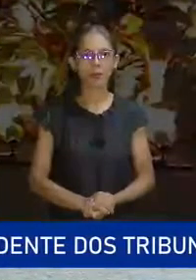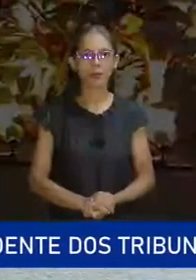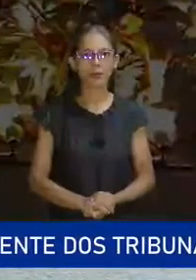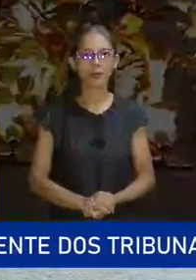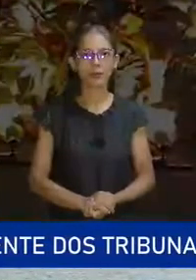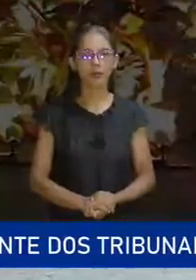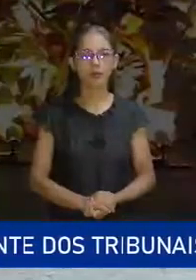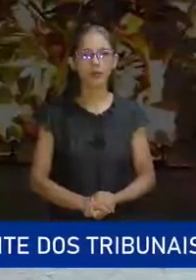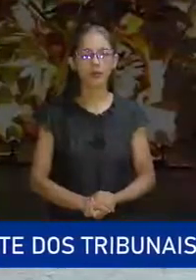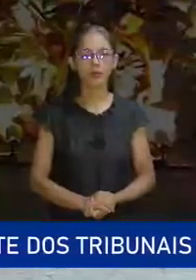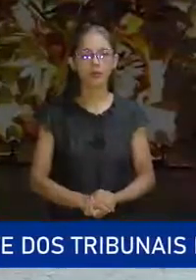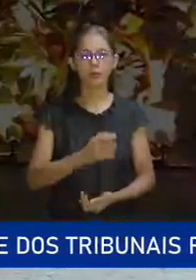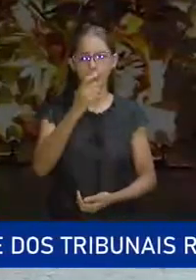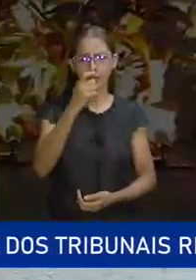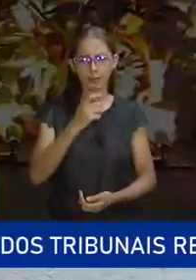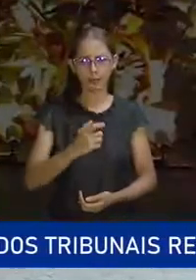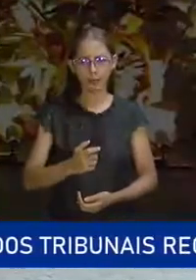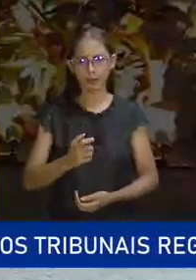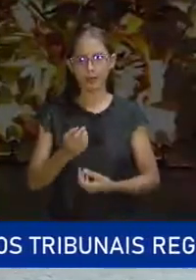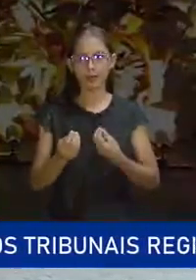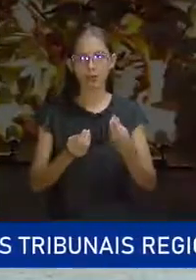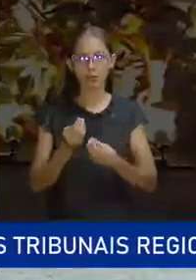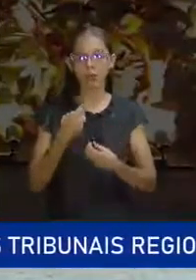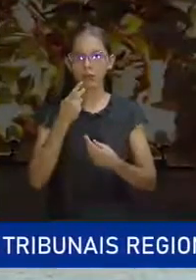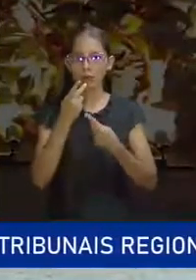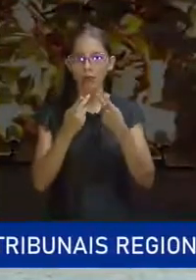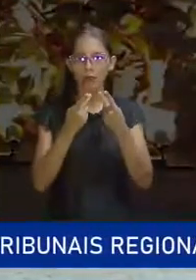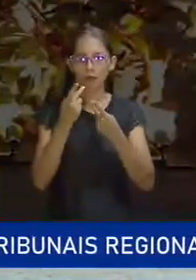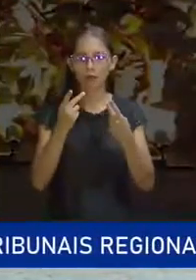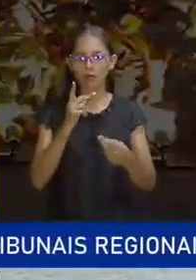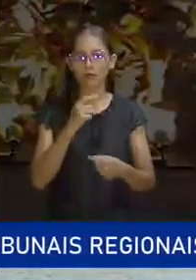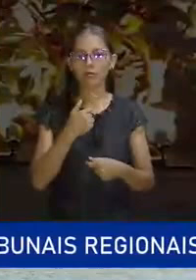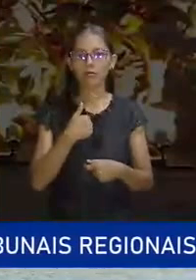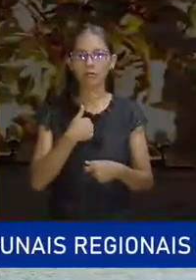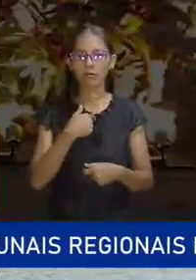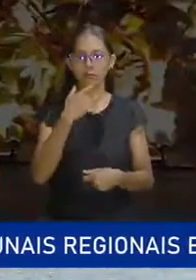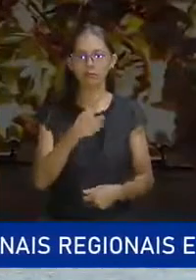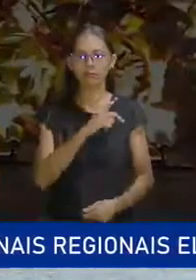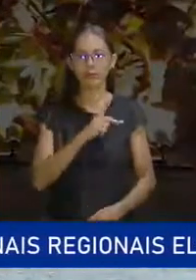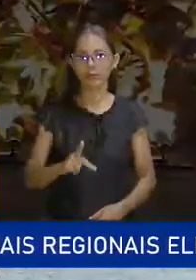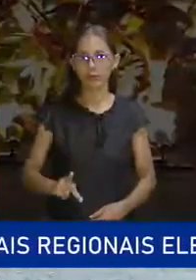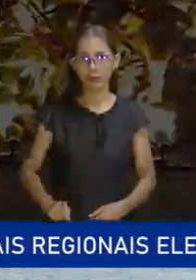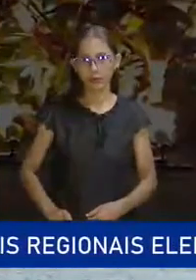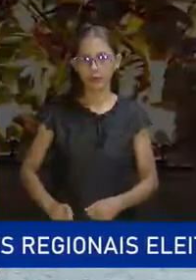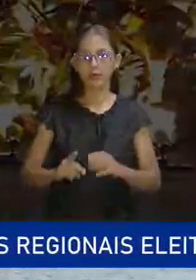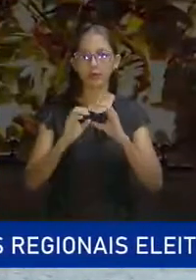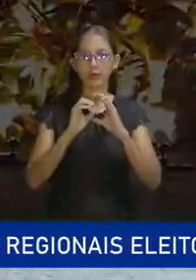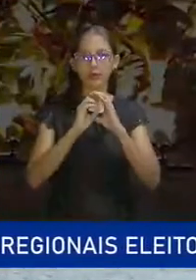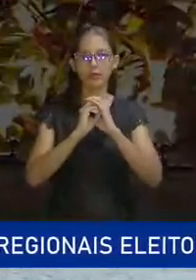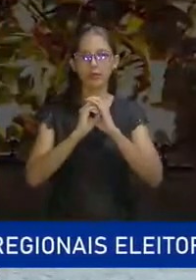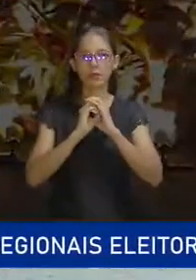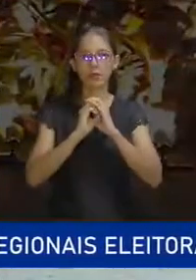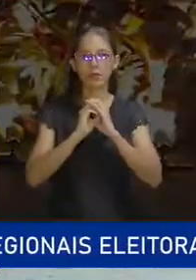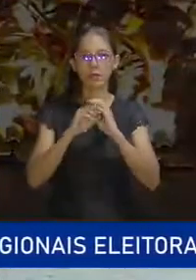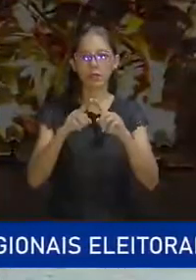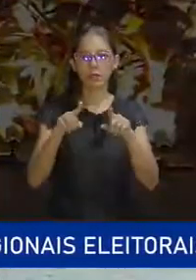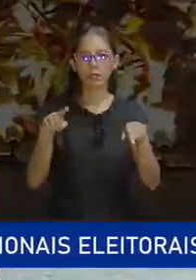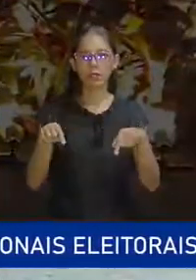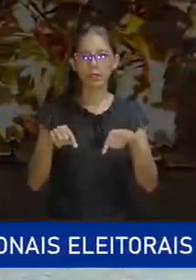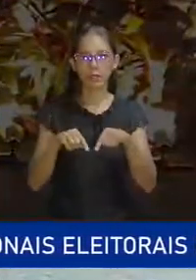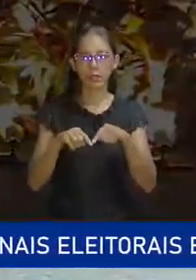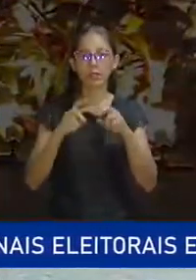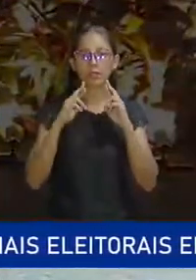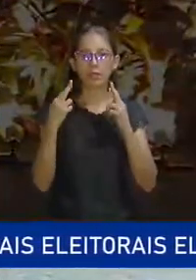Foco na parte central da mesa. Falando e da presidência do Tribunal Regional Eleitoral, a nossa sala de reuniões, para